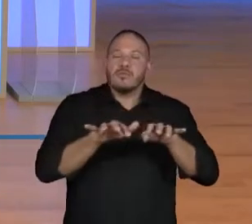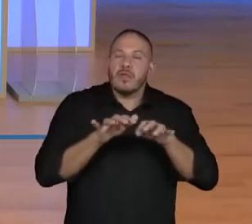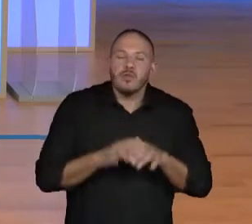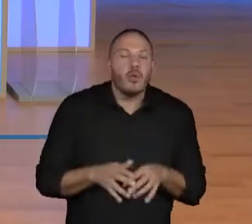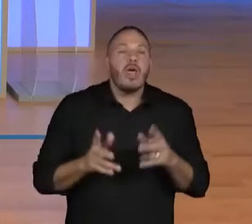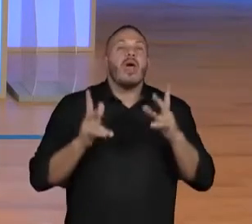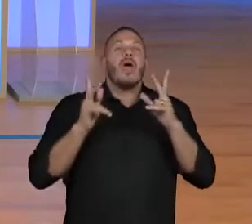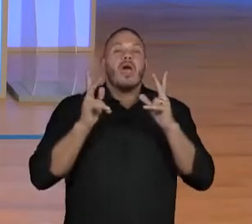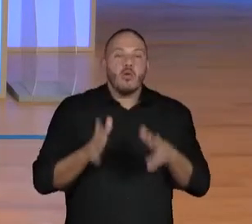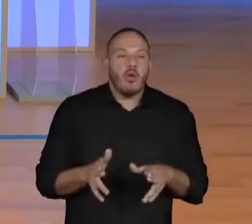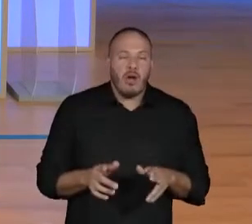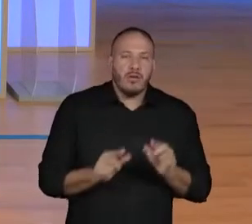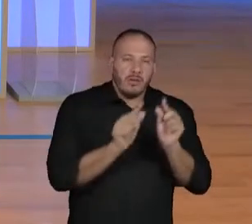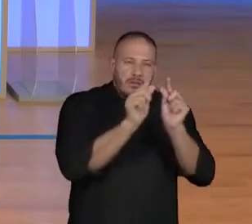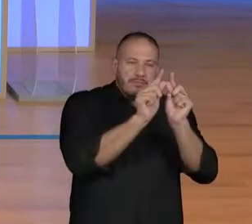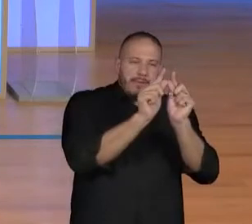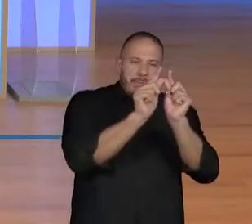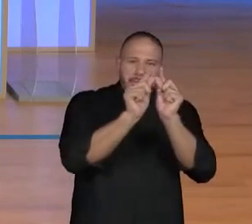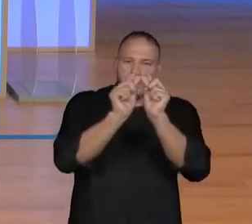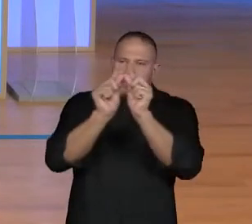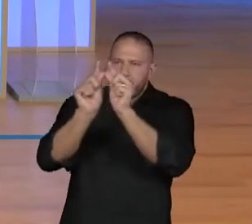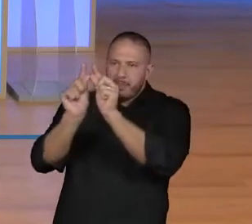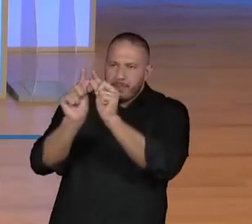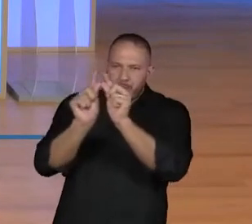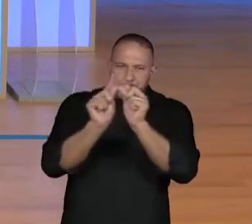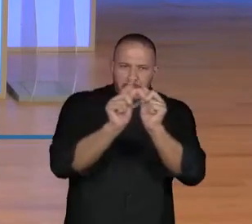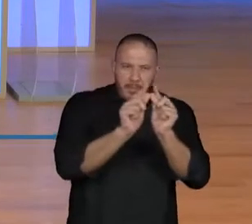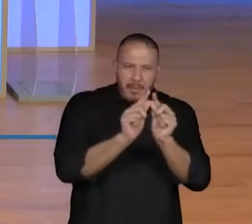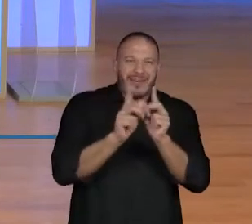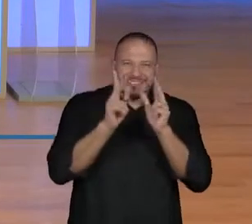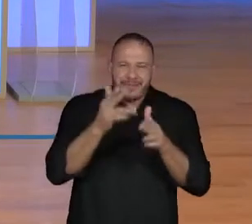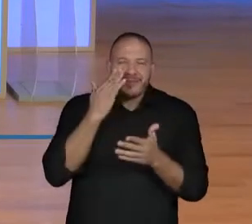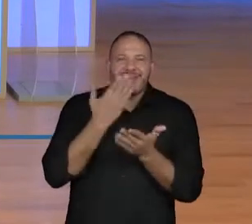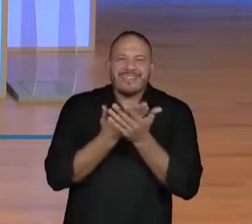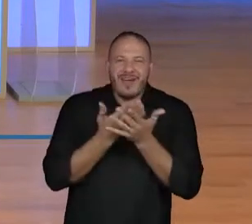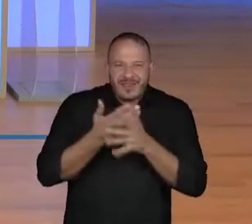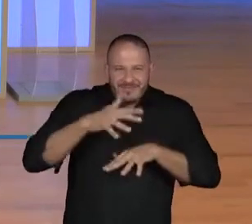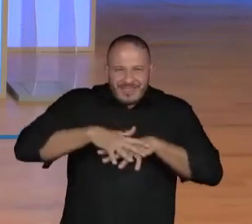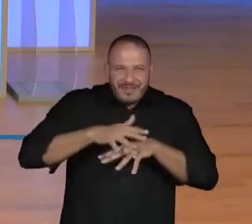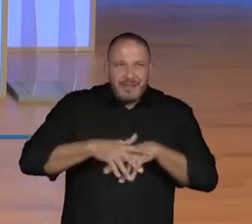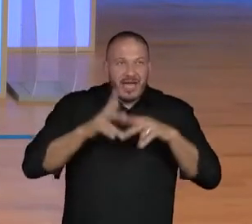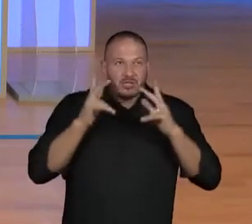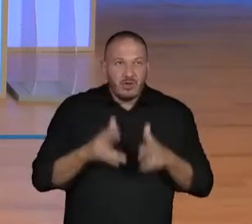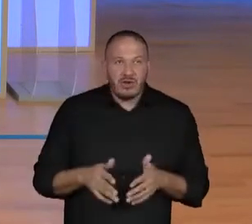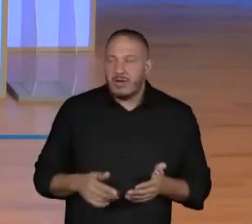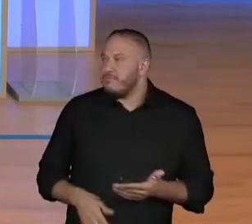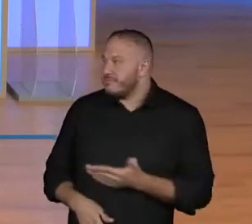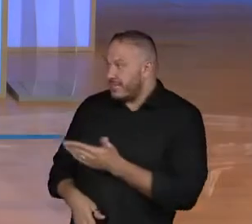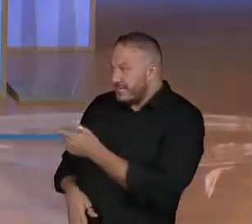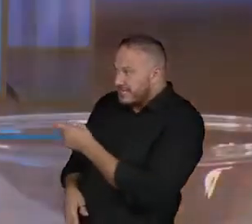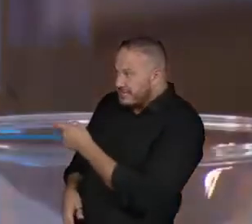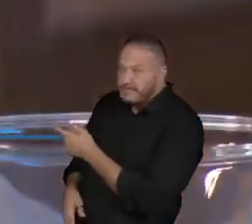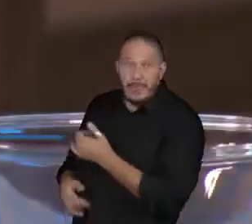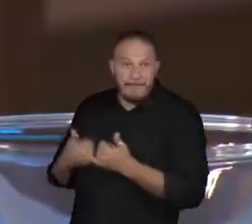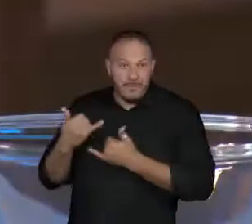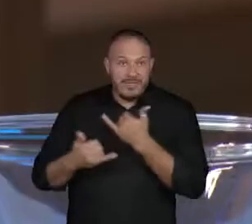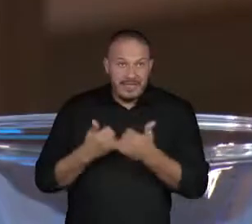uma malha quadriculada, que a gente usa na aula de matemática, Pro. Sim. Então, aqui eu tenho um brinquedo